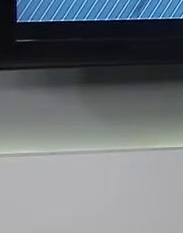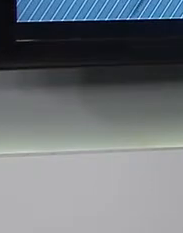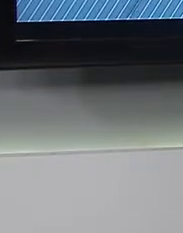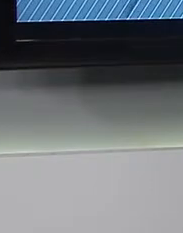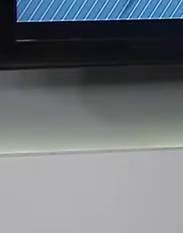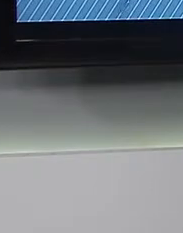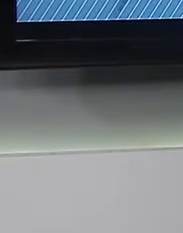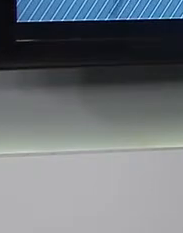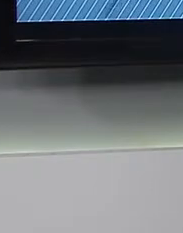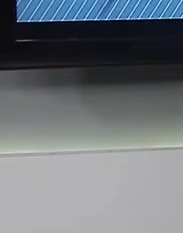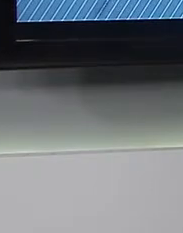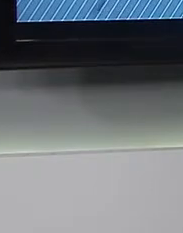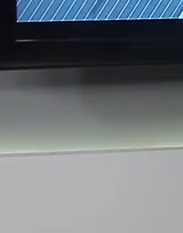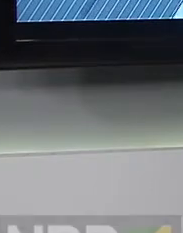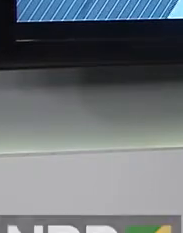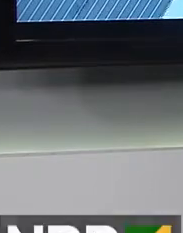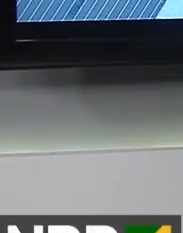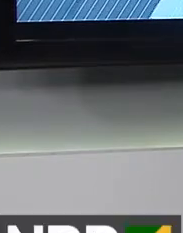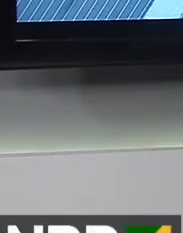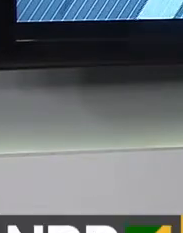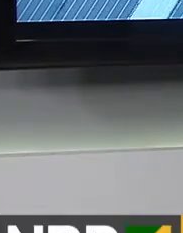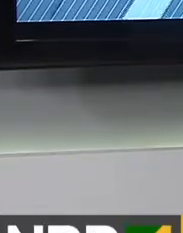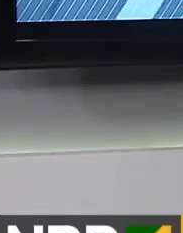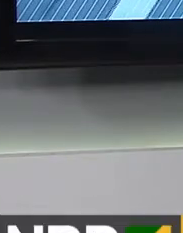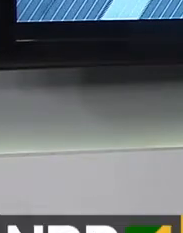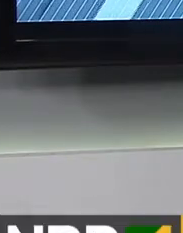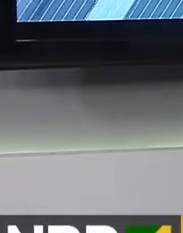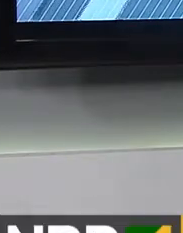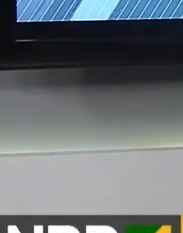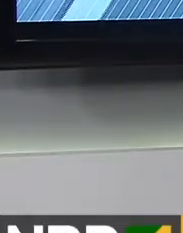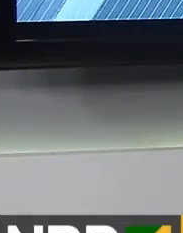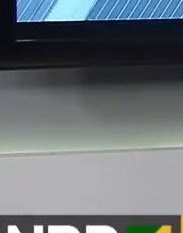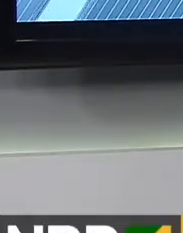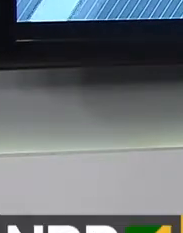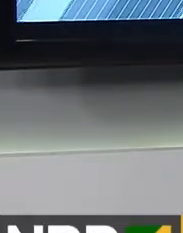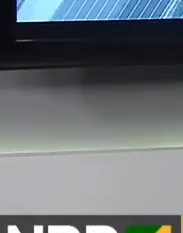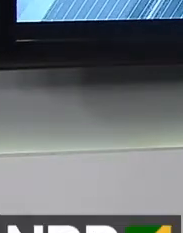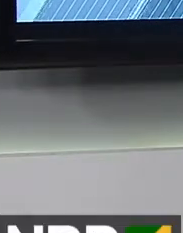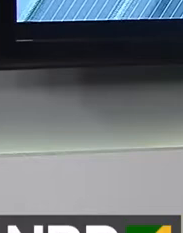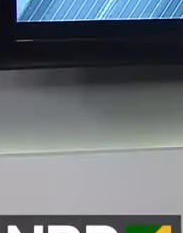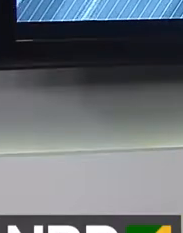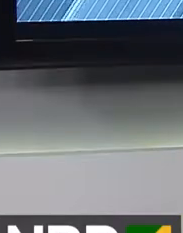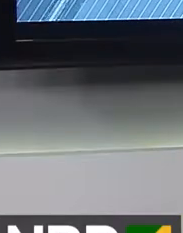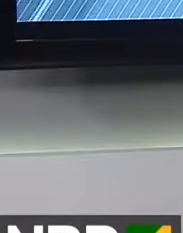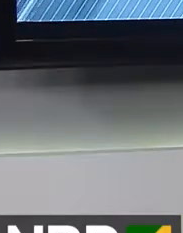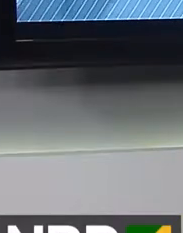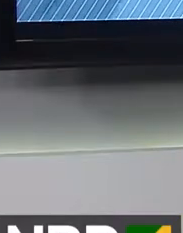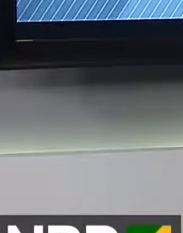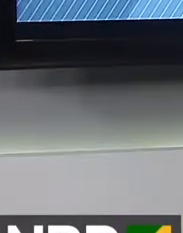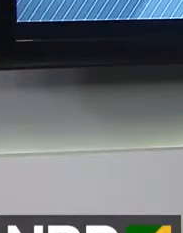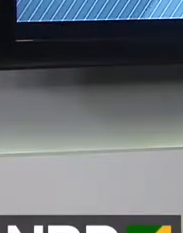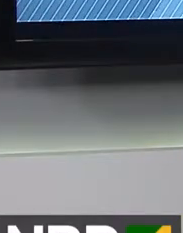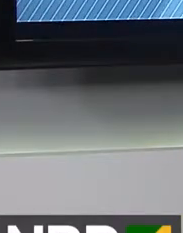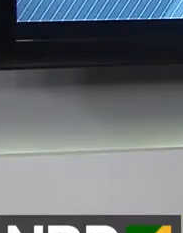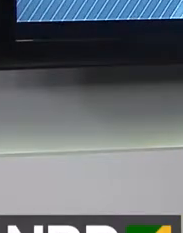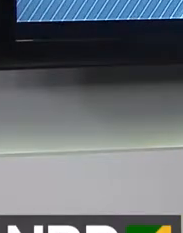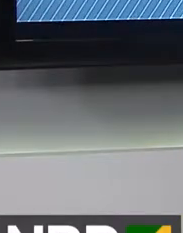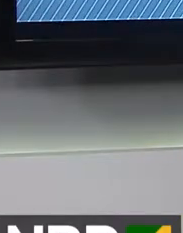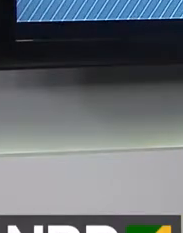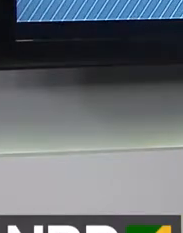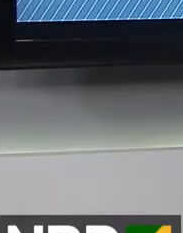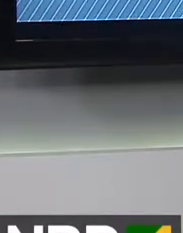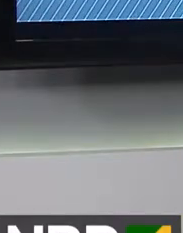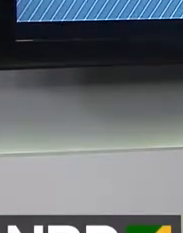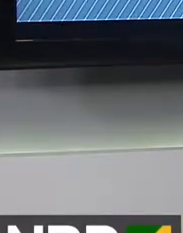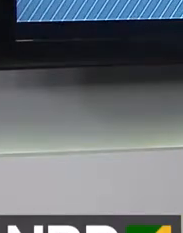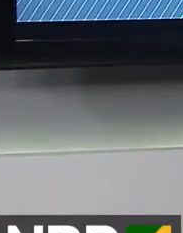olá interrompemos a programação para transmitir ao vivo da cidade de são joão da barra no rio de janeiro a visita do presidente michel